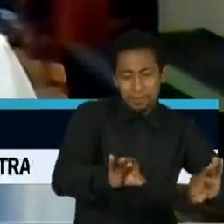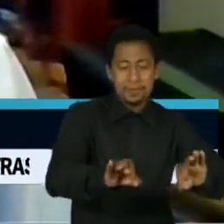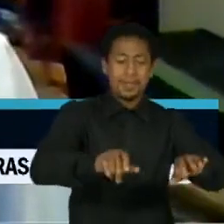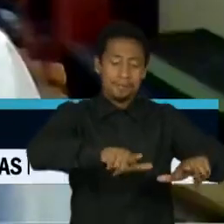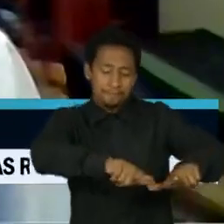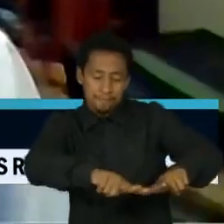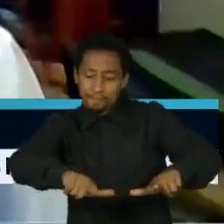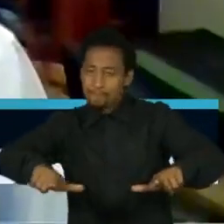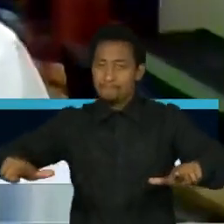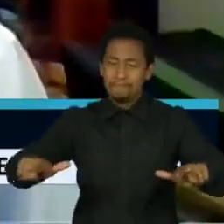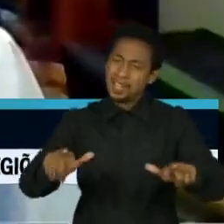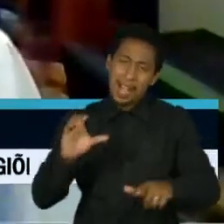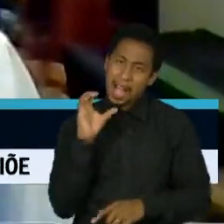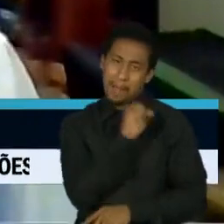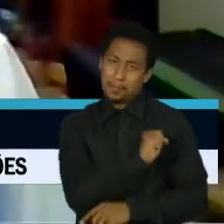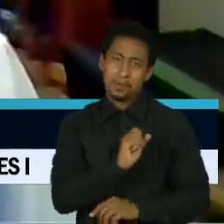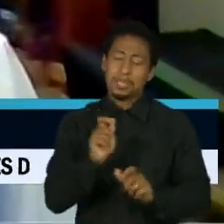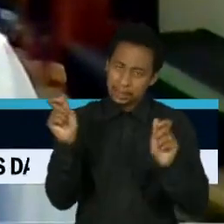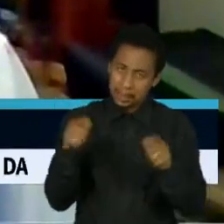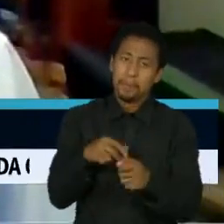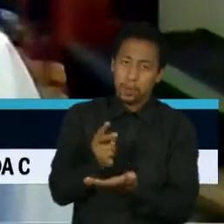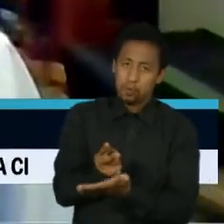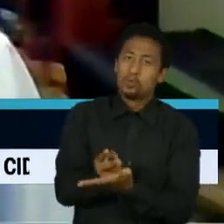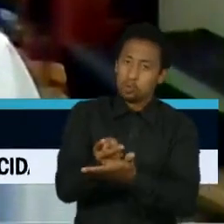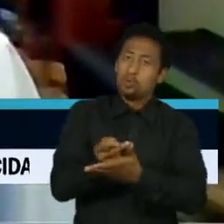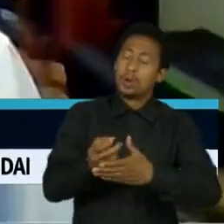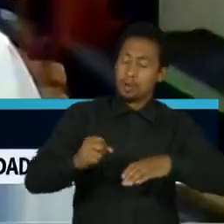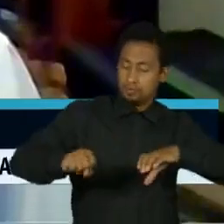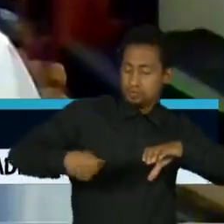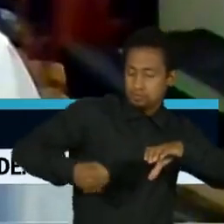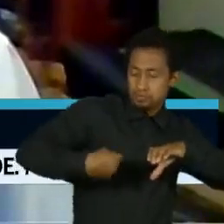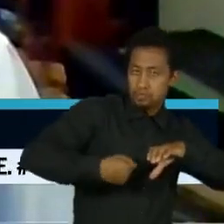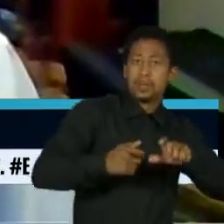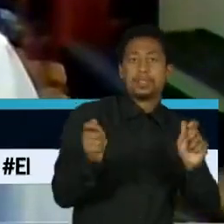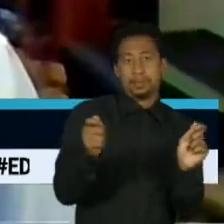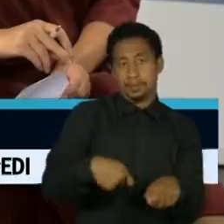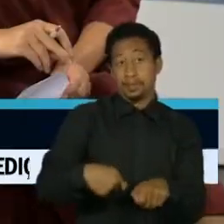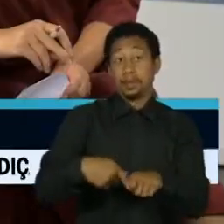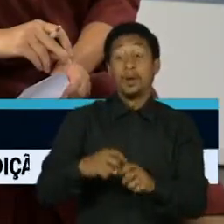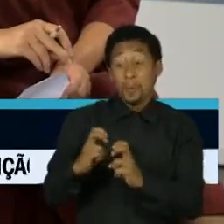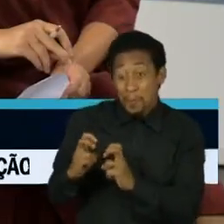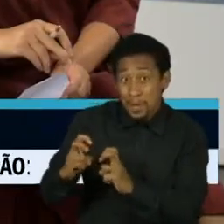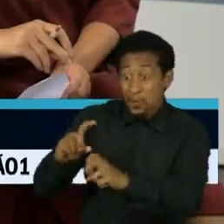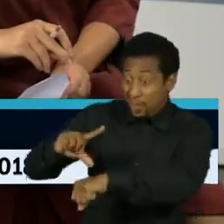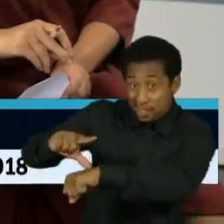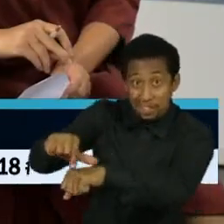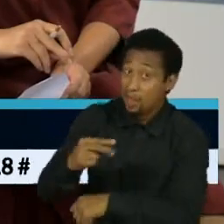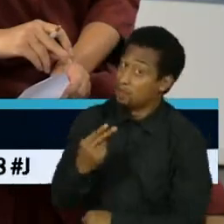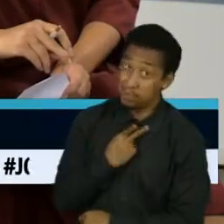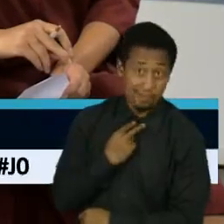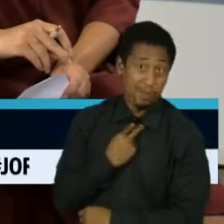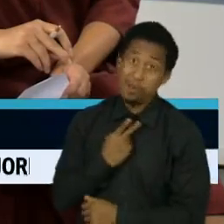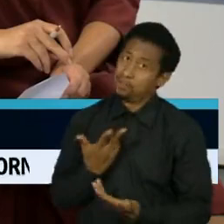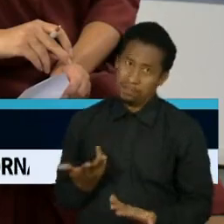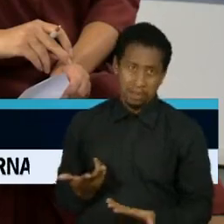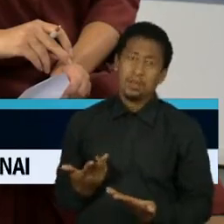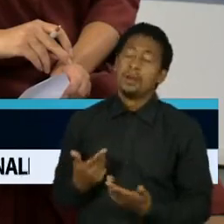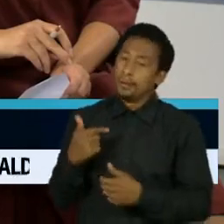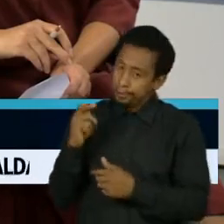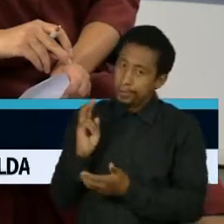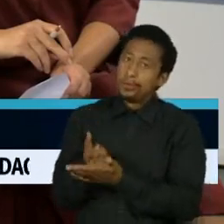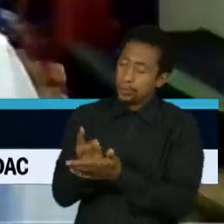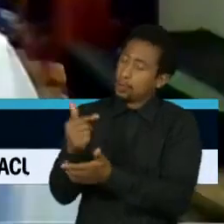obra pode tocar. E o metrô não pode alegar atraso, porque ele tem uma grande frente de trabalho, então ele pode abrir outras frentes